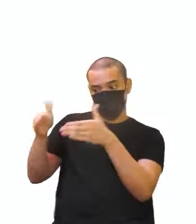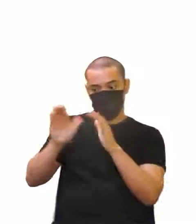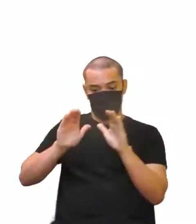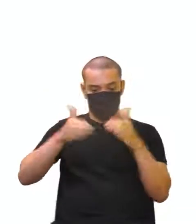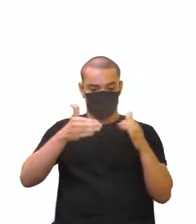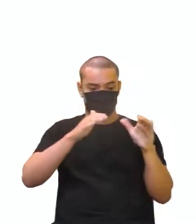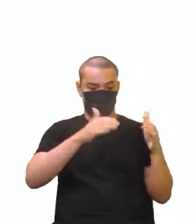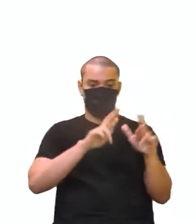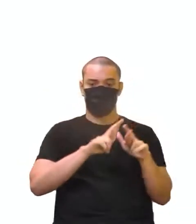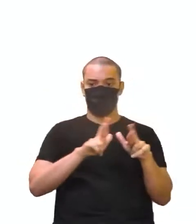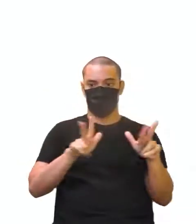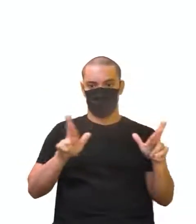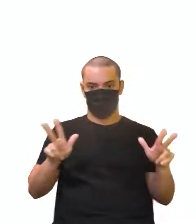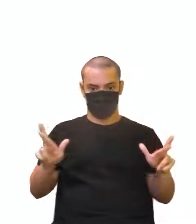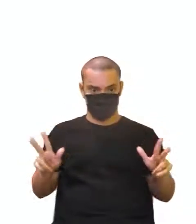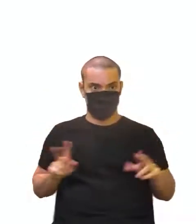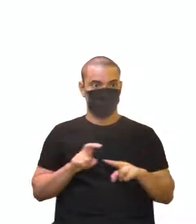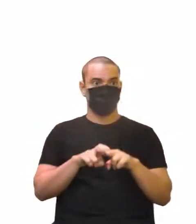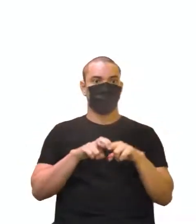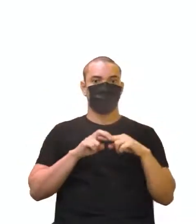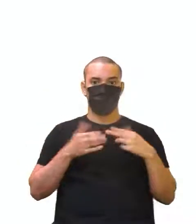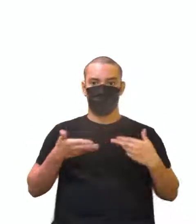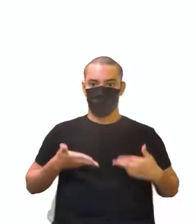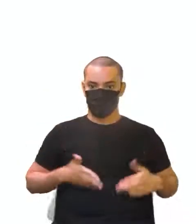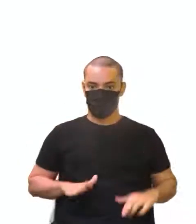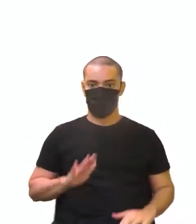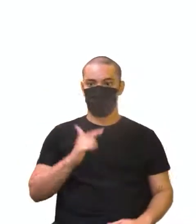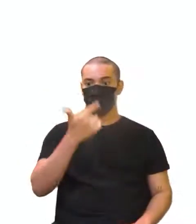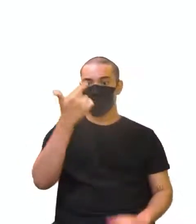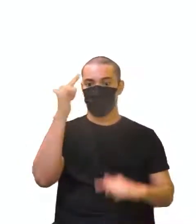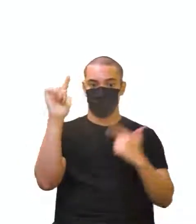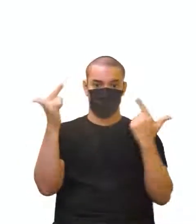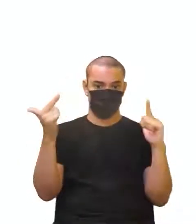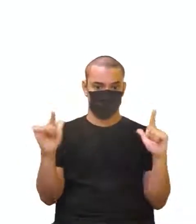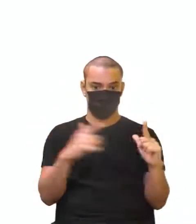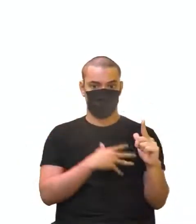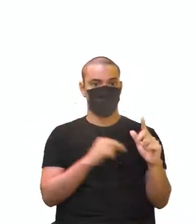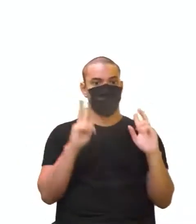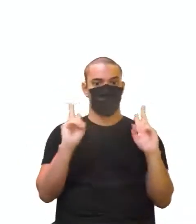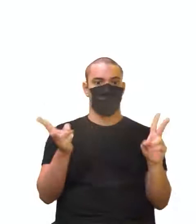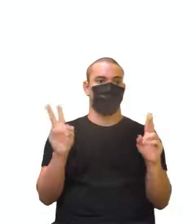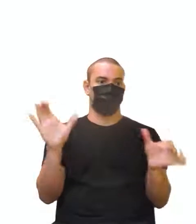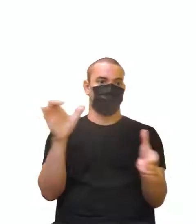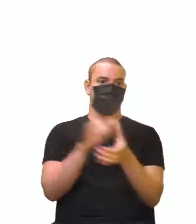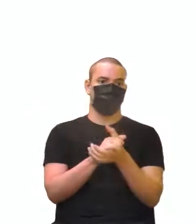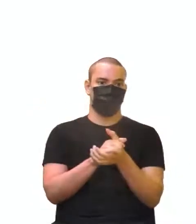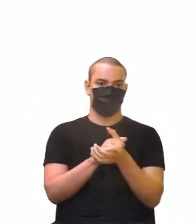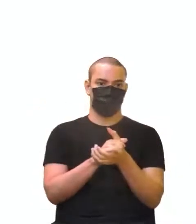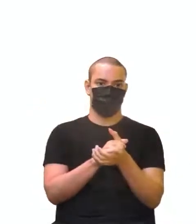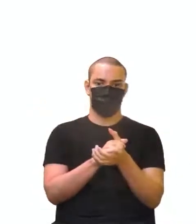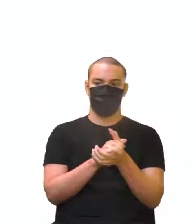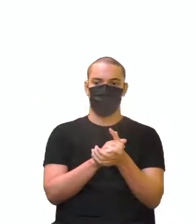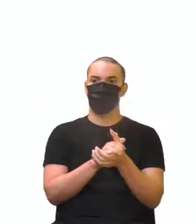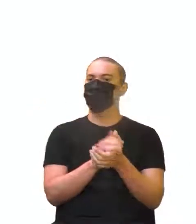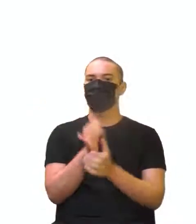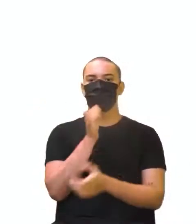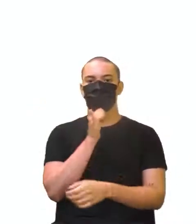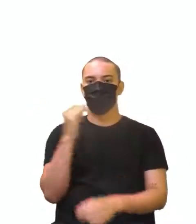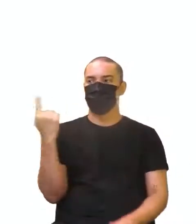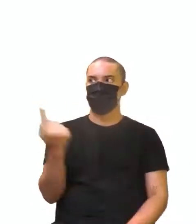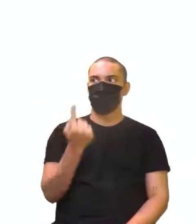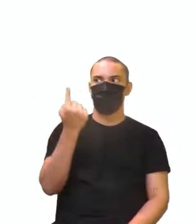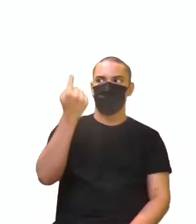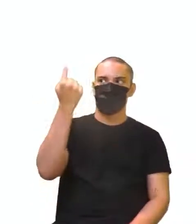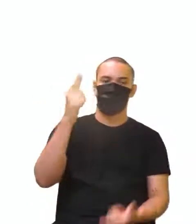tá? Em relação ao nascimento de outros filhos do mesmo casal. A gente pode falar aí de altura, pode